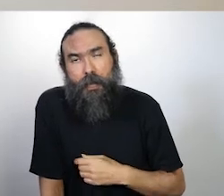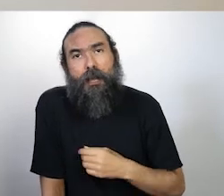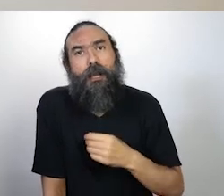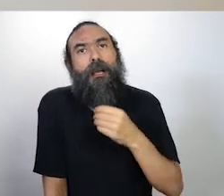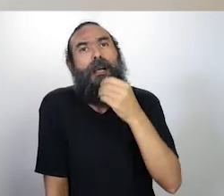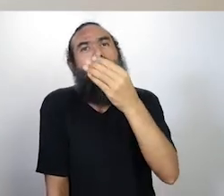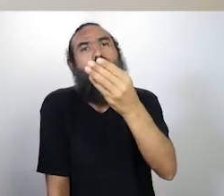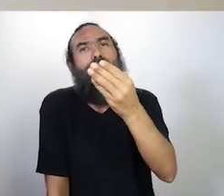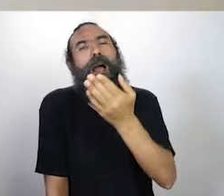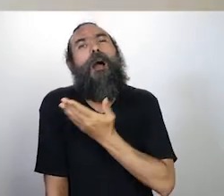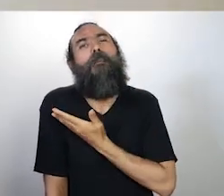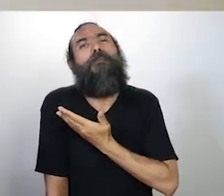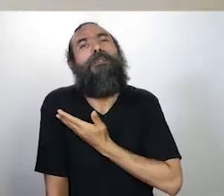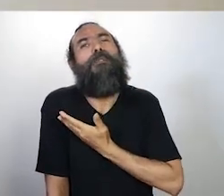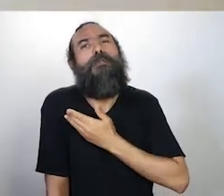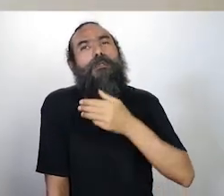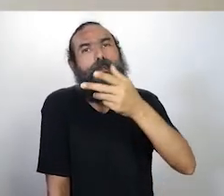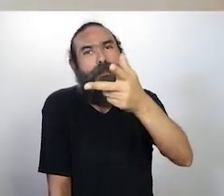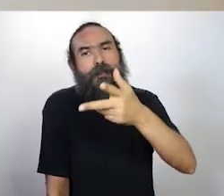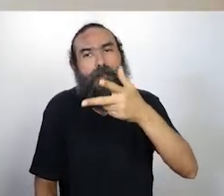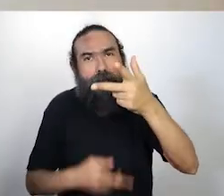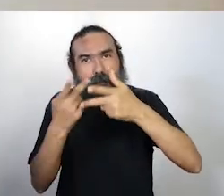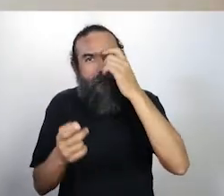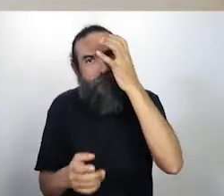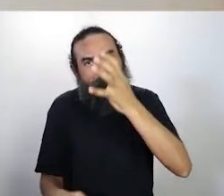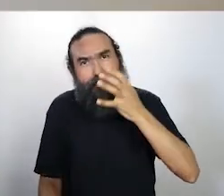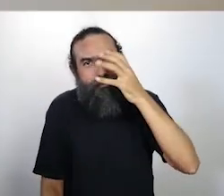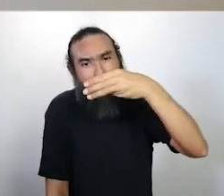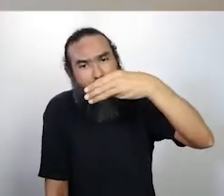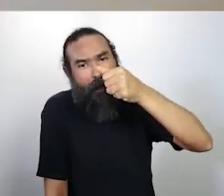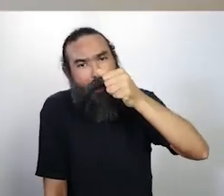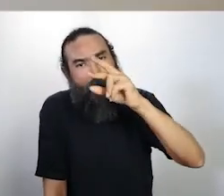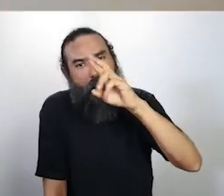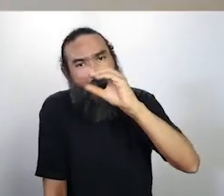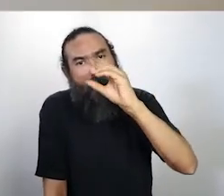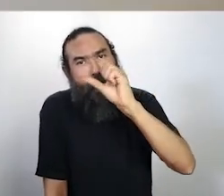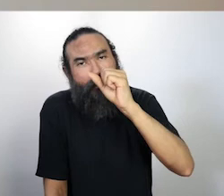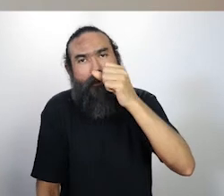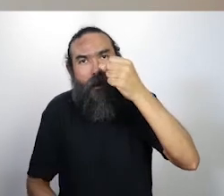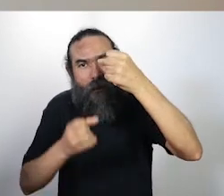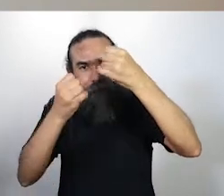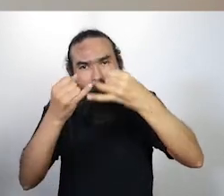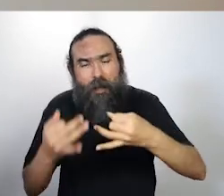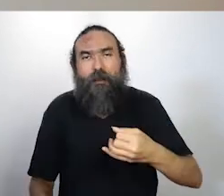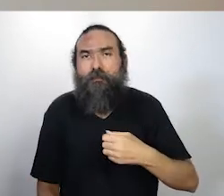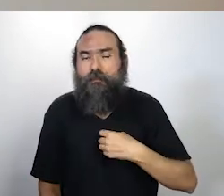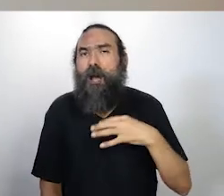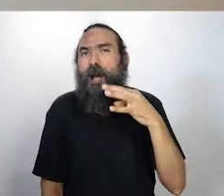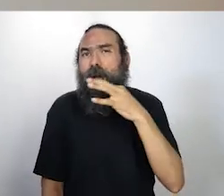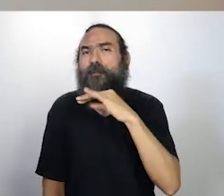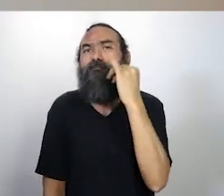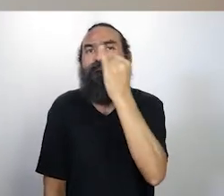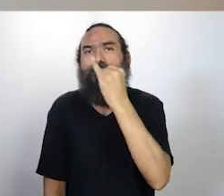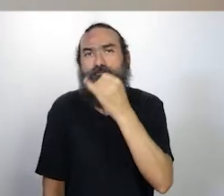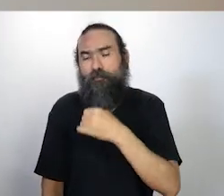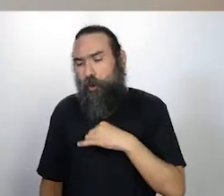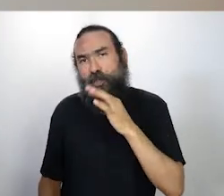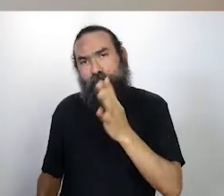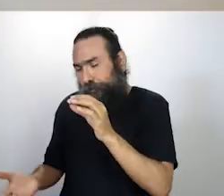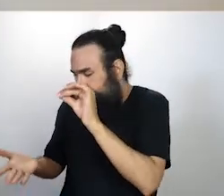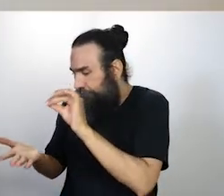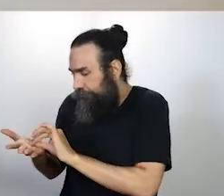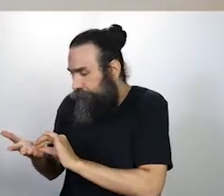atenção, né? Na fala até do companheiro Marcos, eu até anotei e acho isso importante como reflexão, para que a